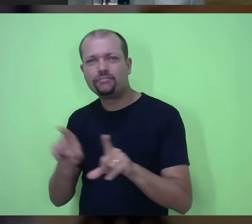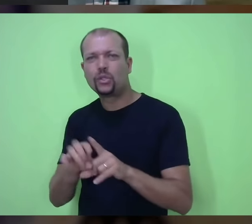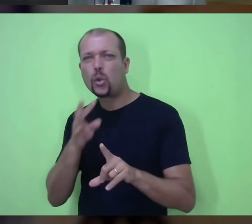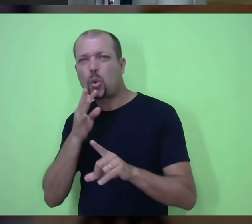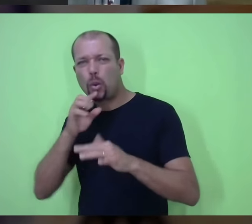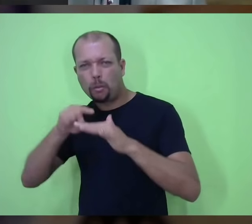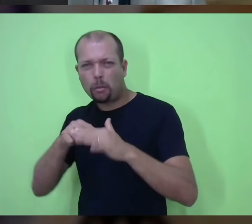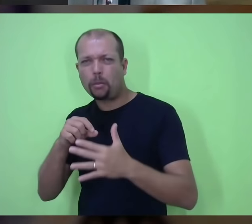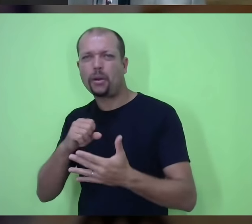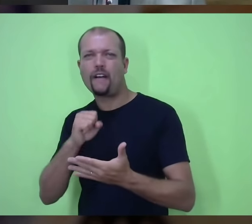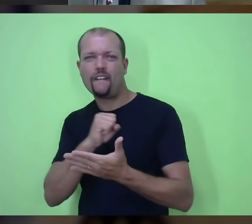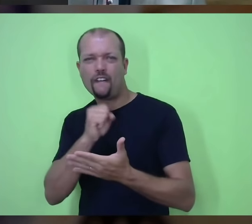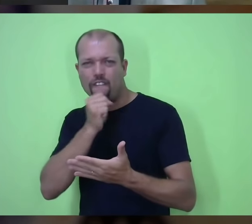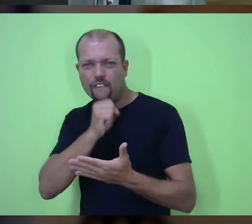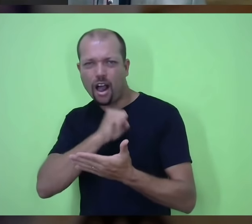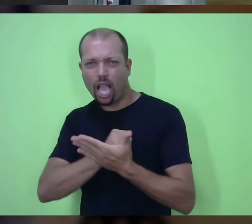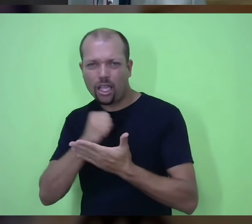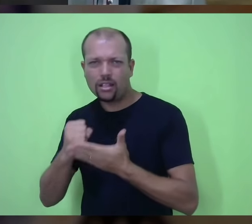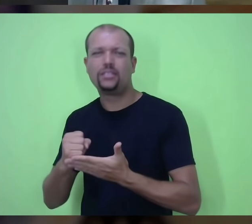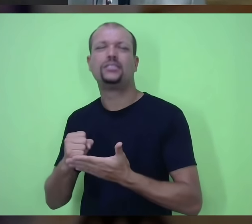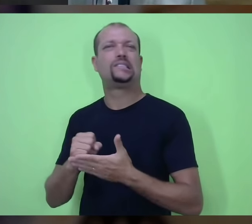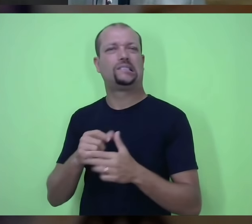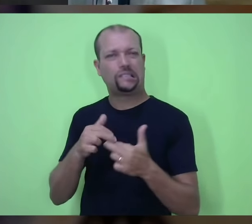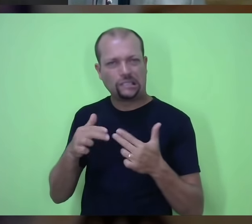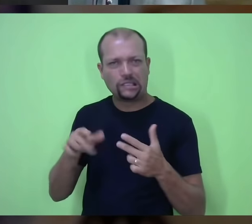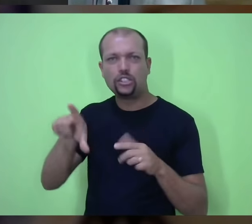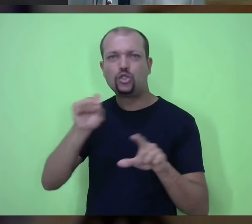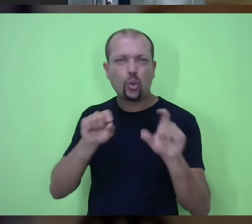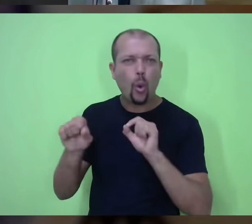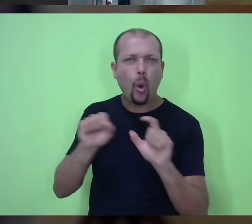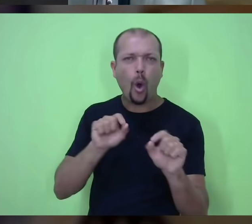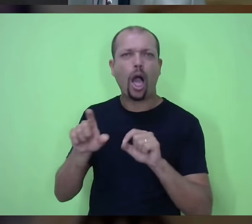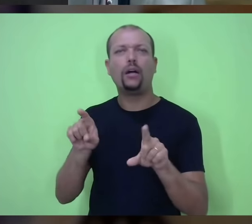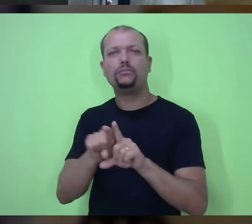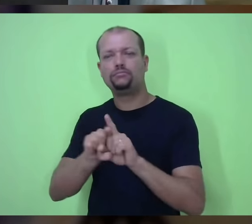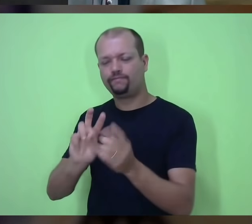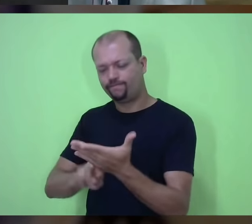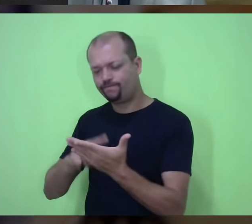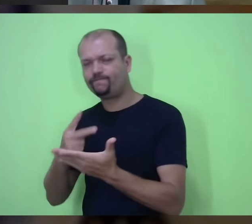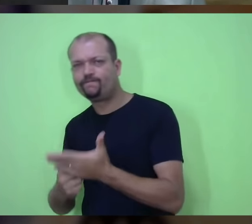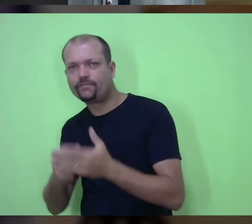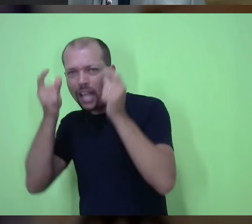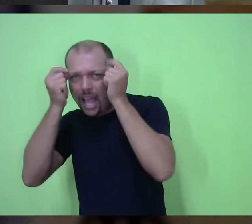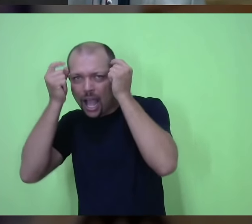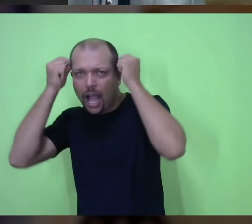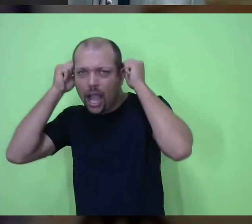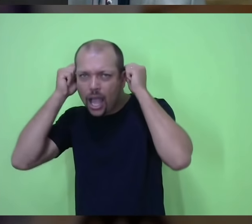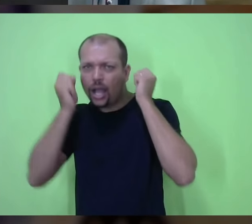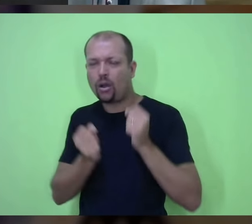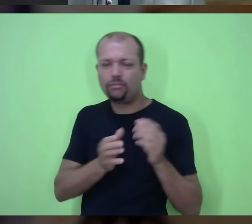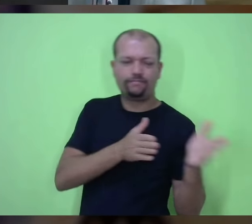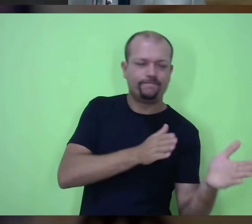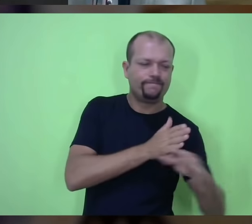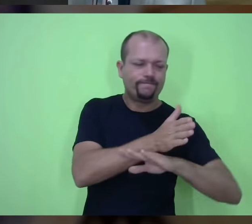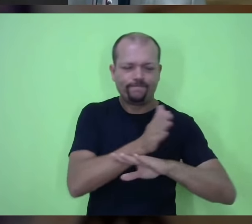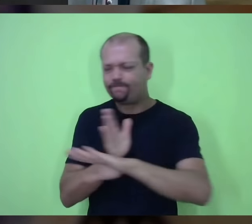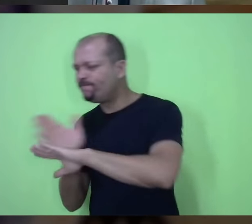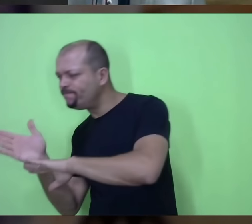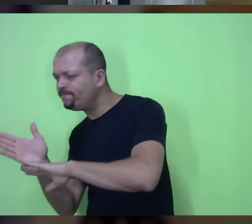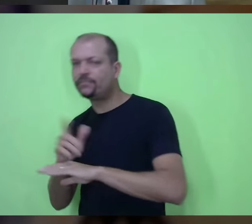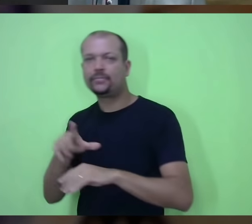ecos versus testamentários, escolhas distintas, se eu vou usar a tradução grega numa linha ou na outra. Então, são